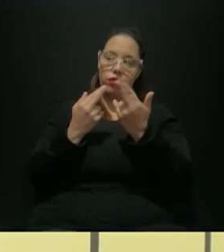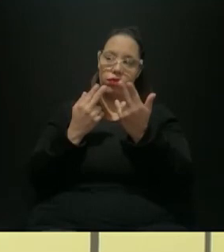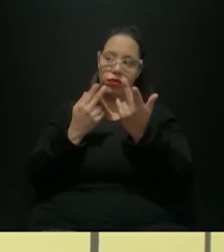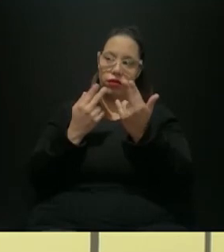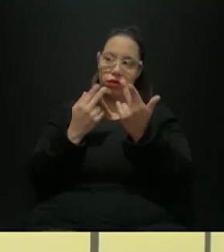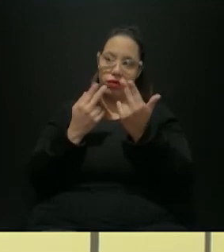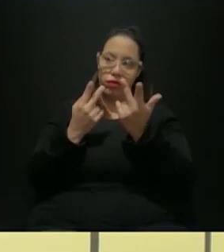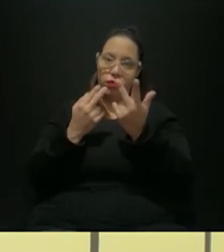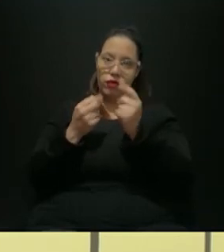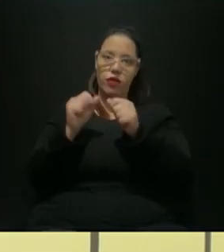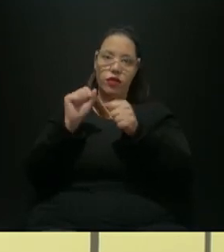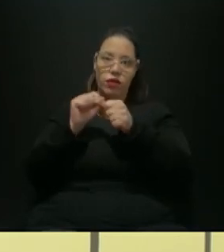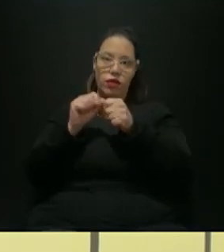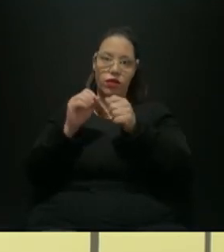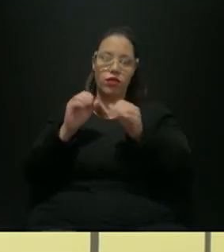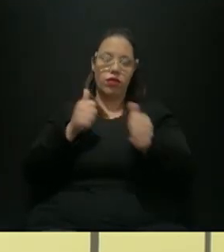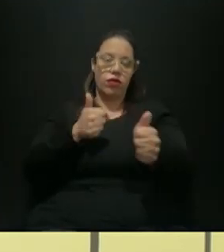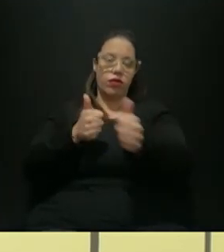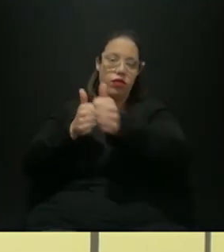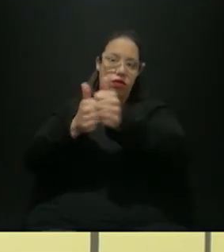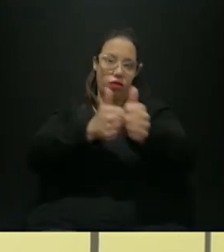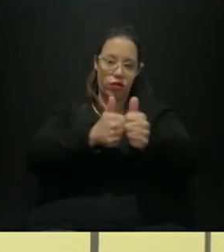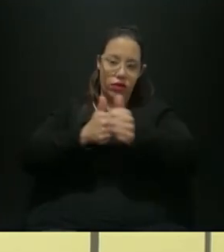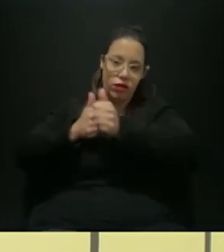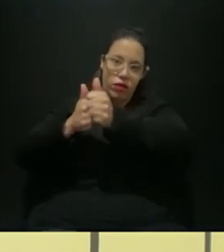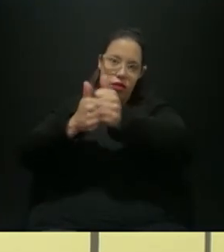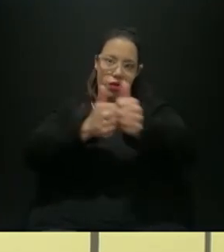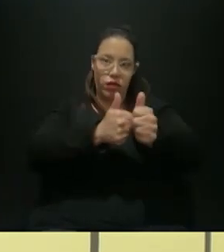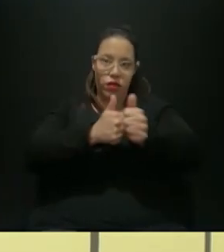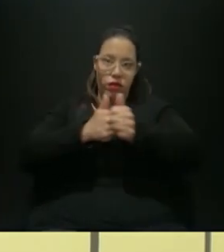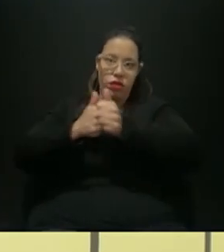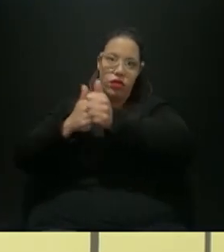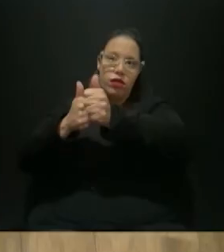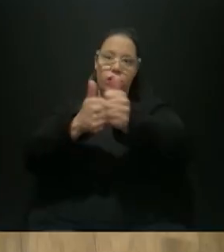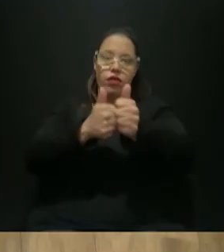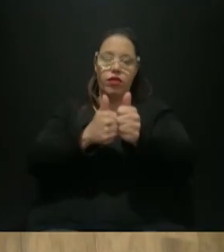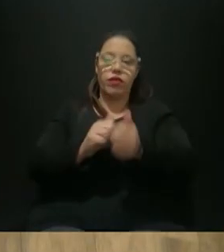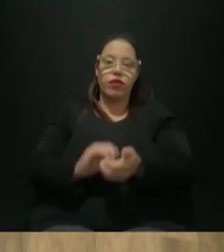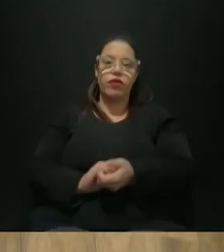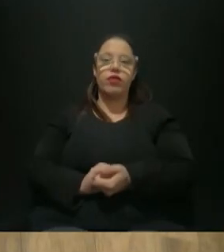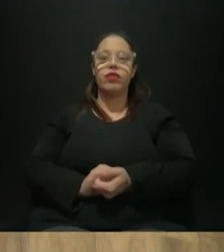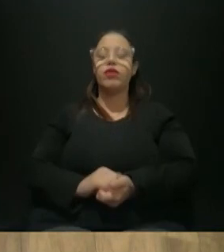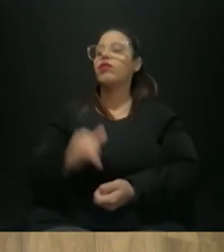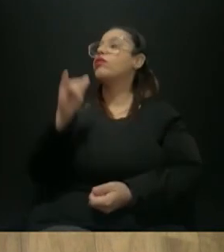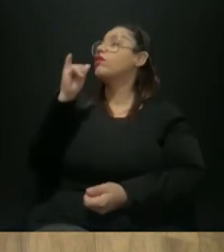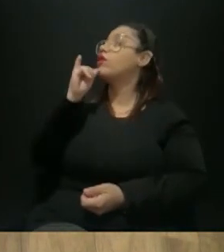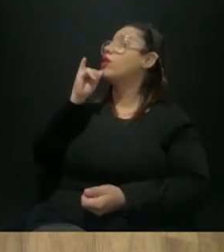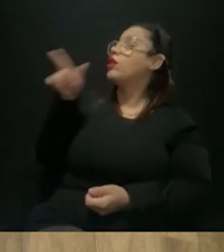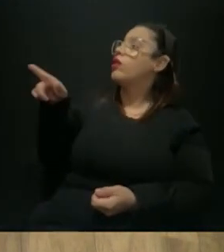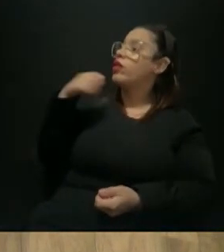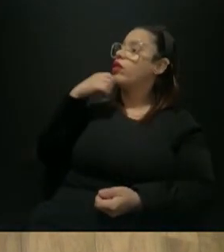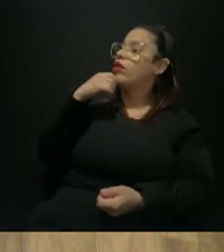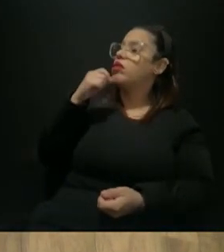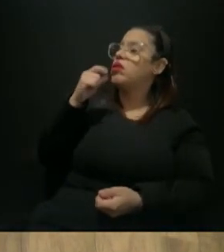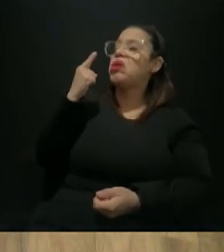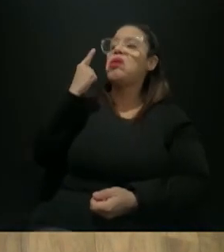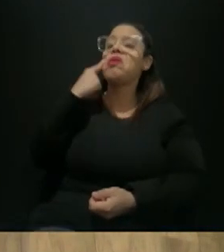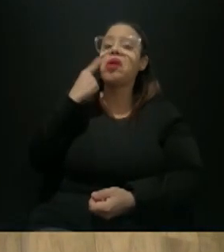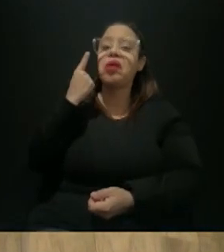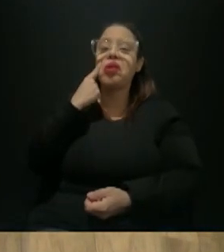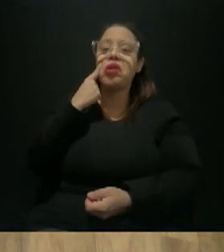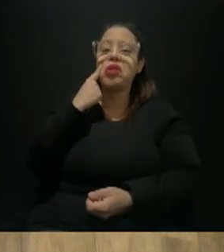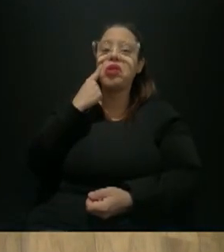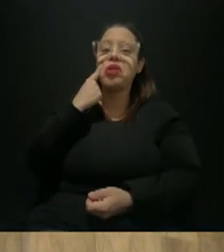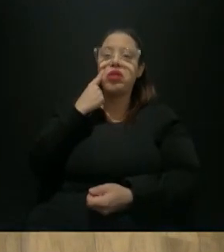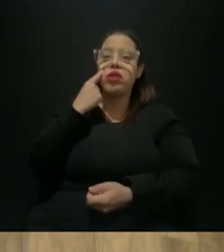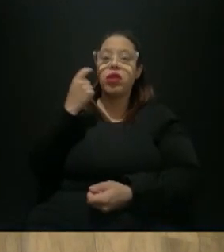acompanhamento sistemático estreito. Então, para essa criança, por exemplo, ela entender Olha, eu sou sua